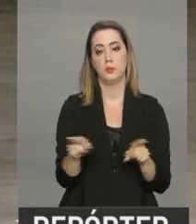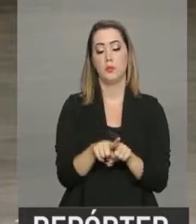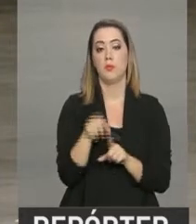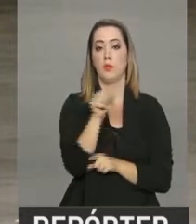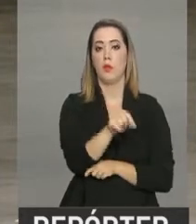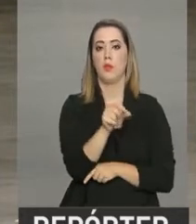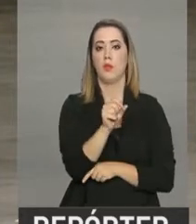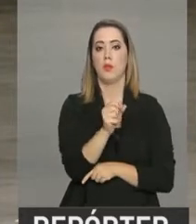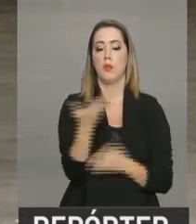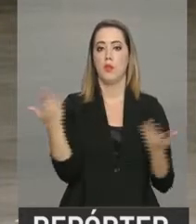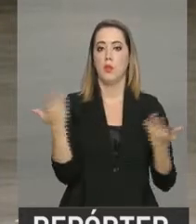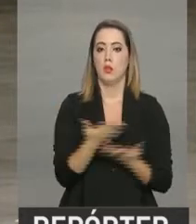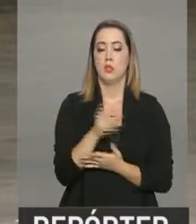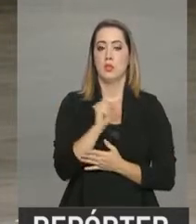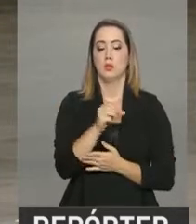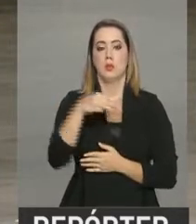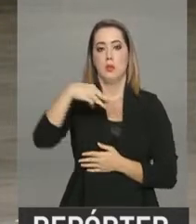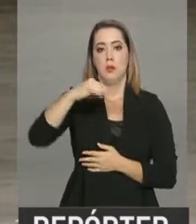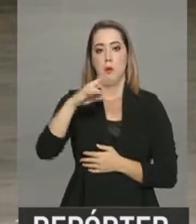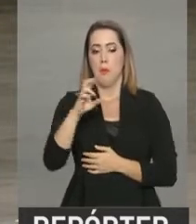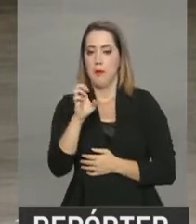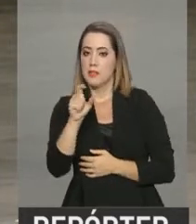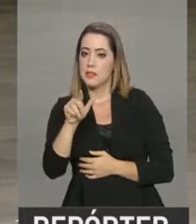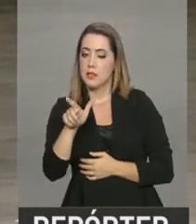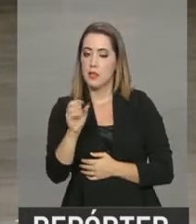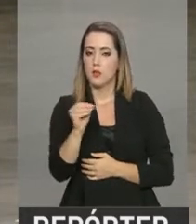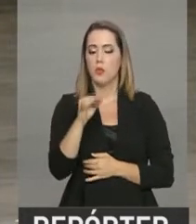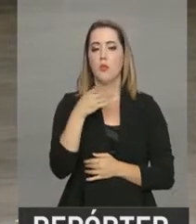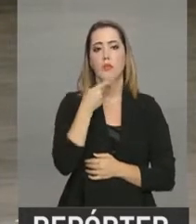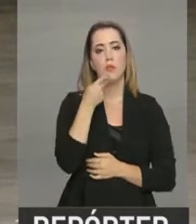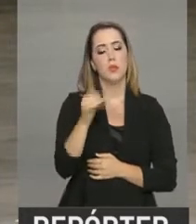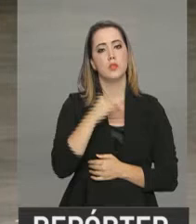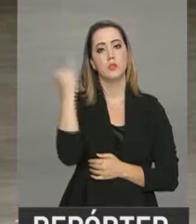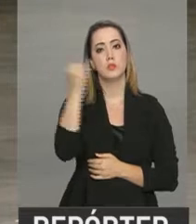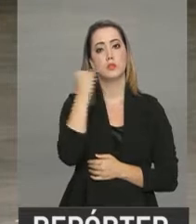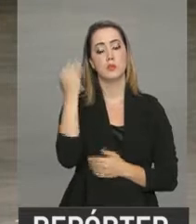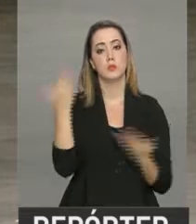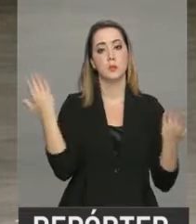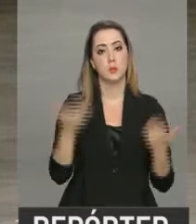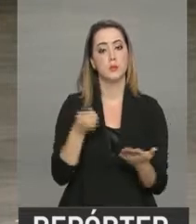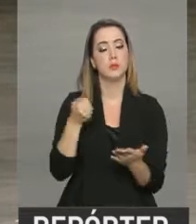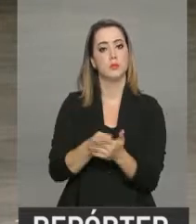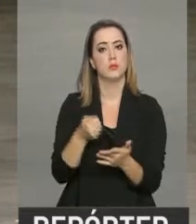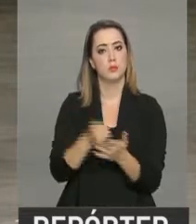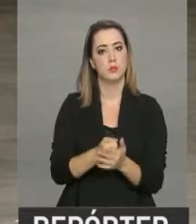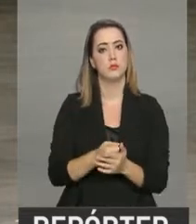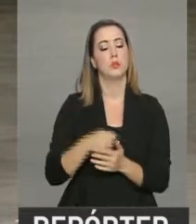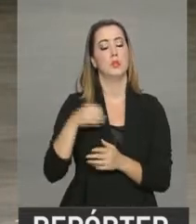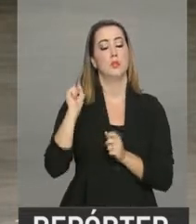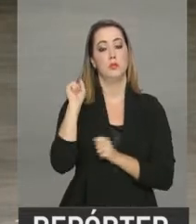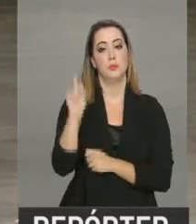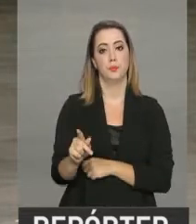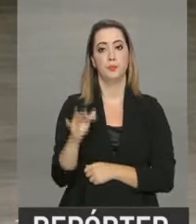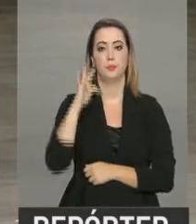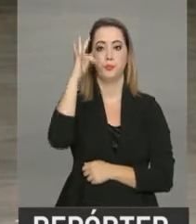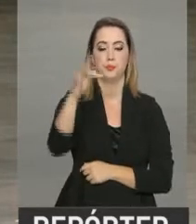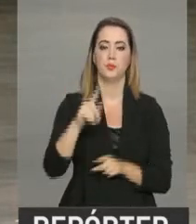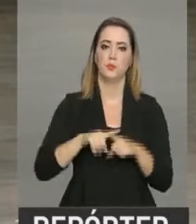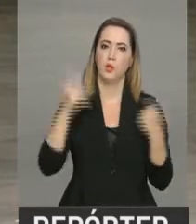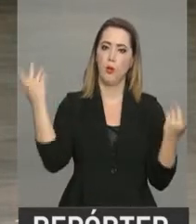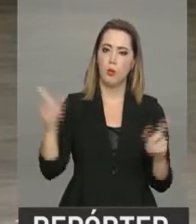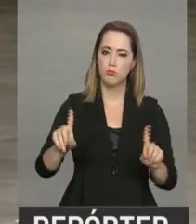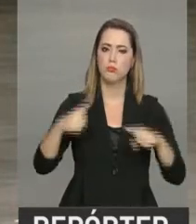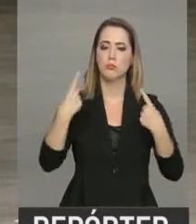marcelo caetano falou sobre a importância da reforma para garantir as aposentadorias no futuro segundo ele o maior desafio